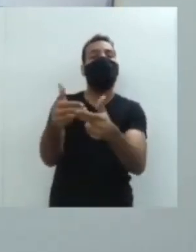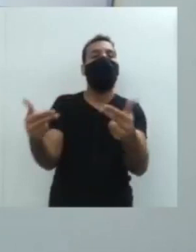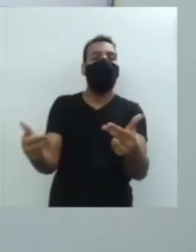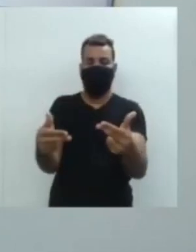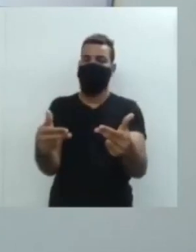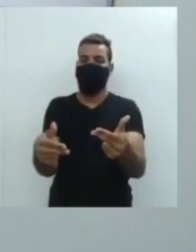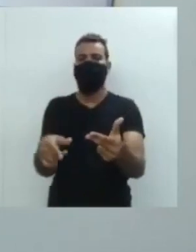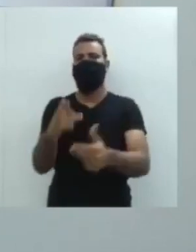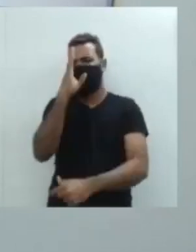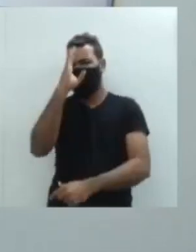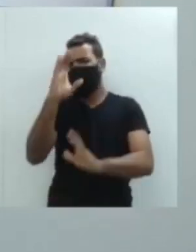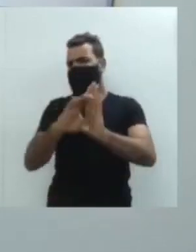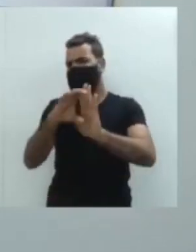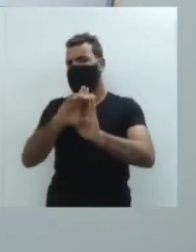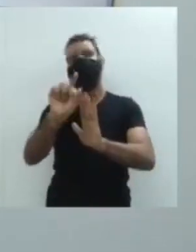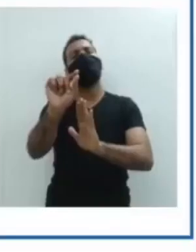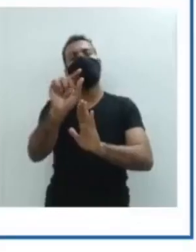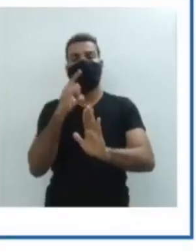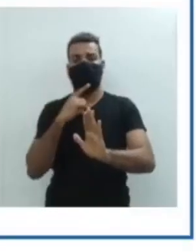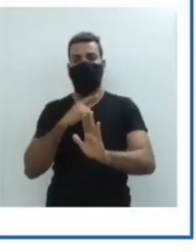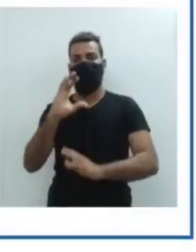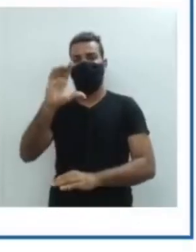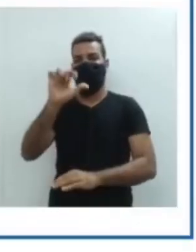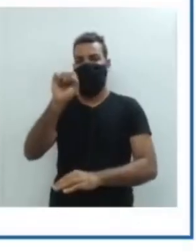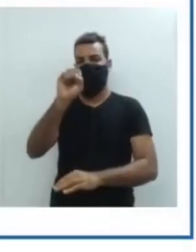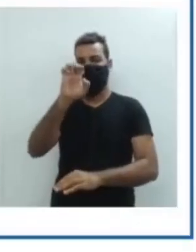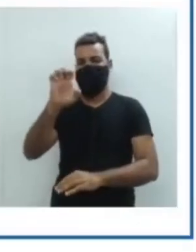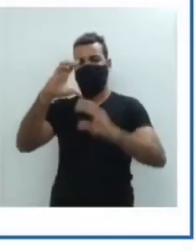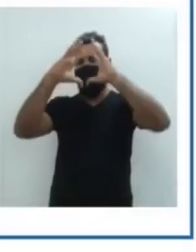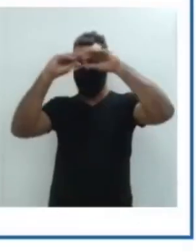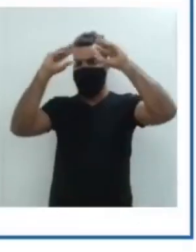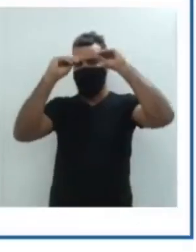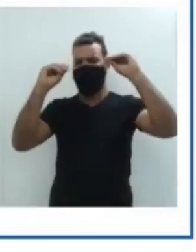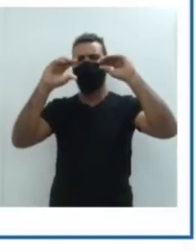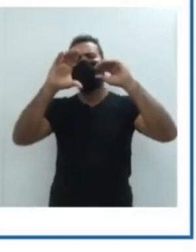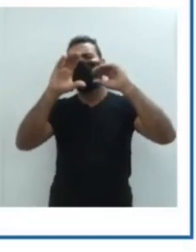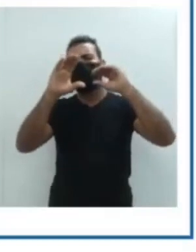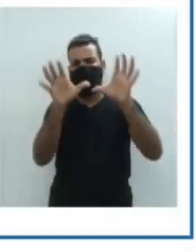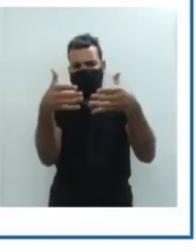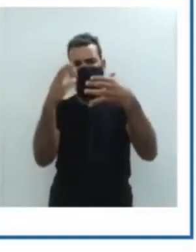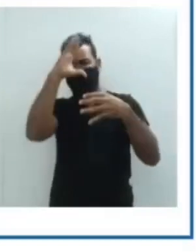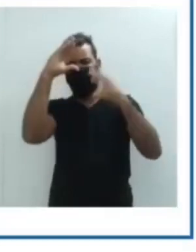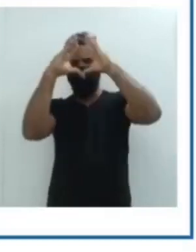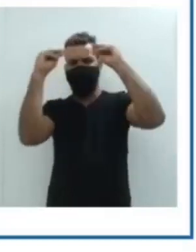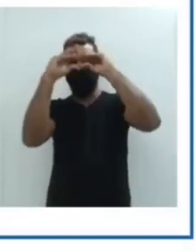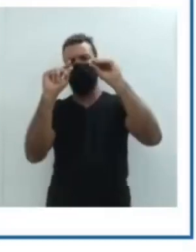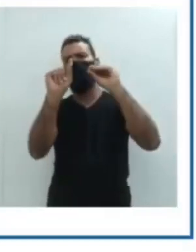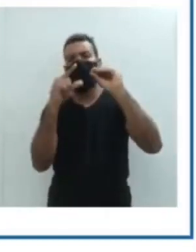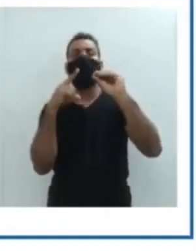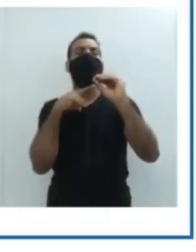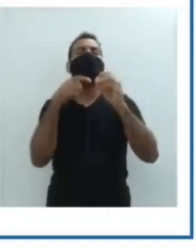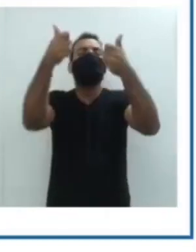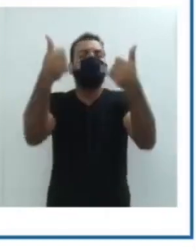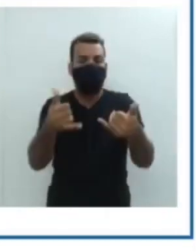um dos principais conceitos chama-se classe abstrata uma classe abstrata É um tipo especial de classe essa